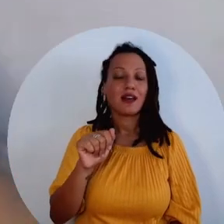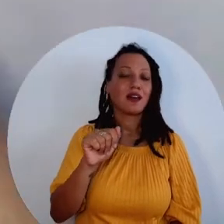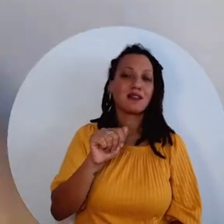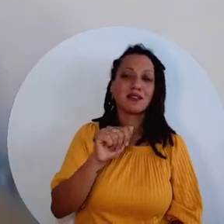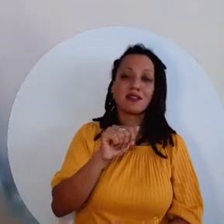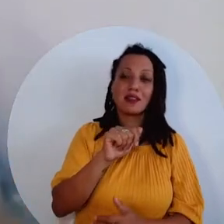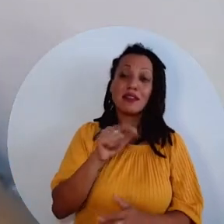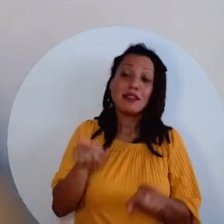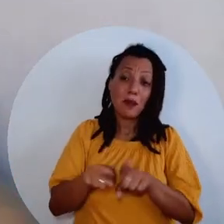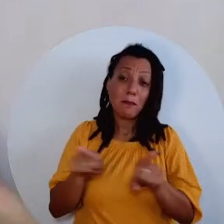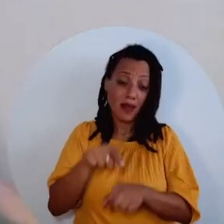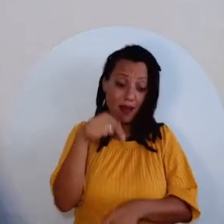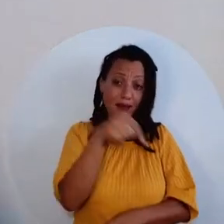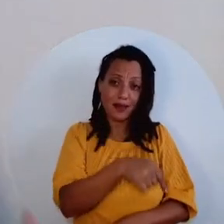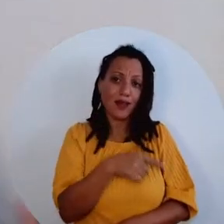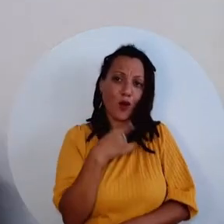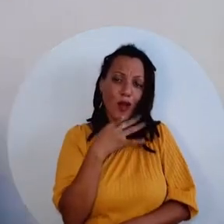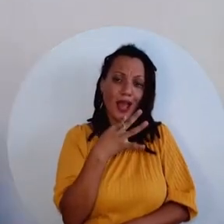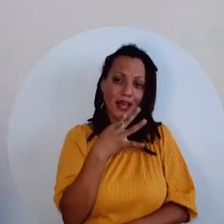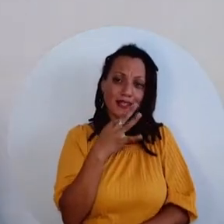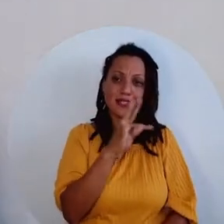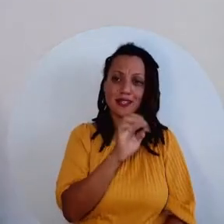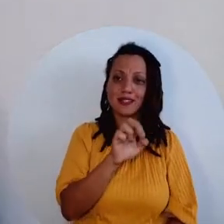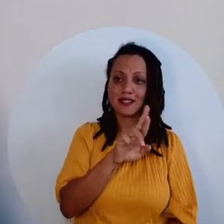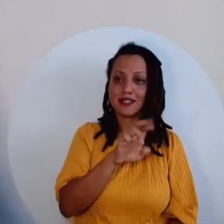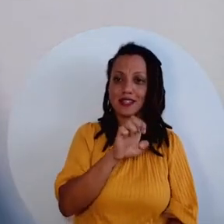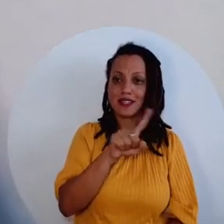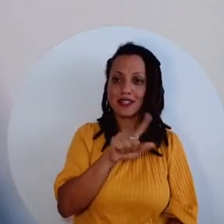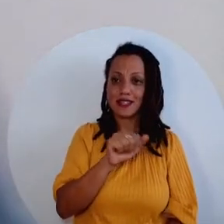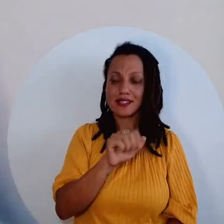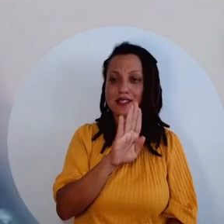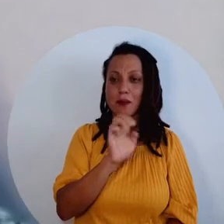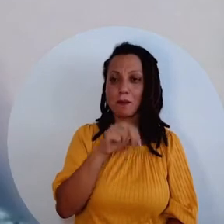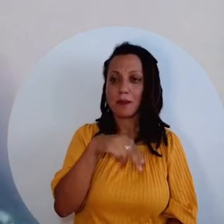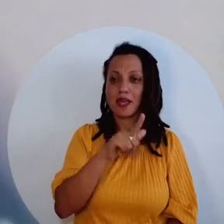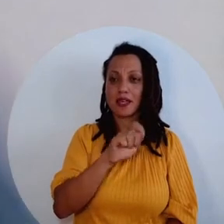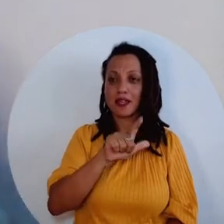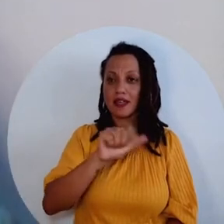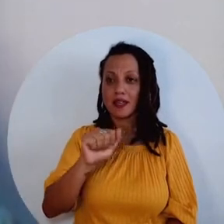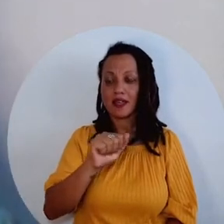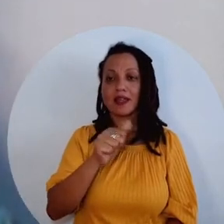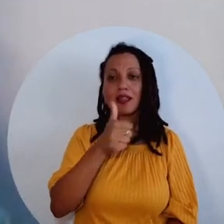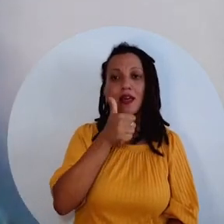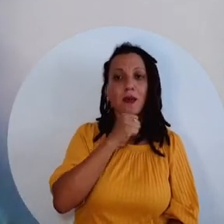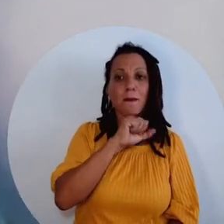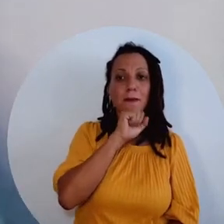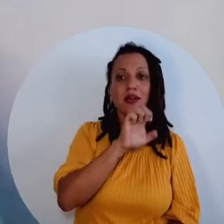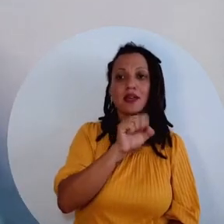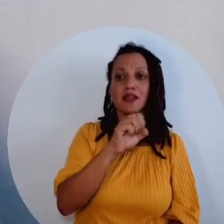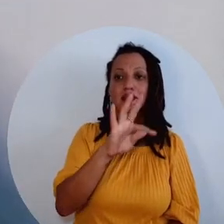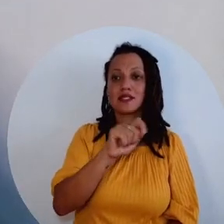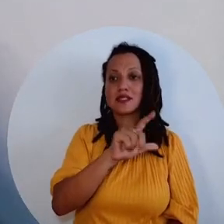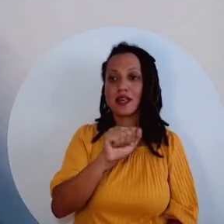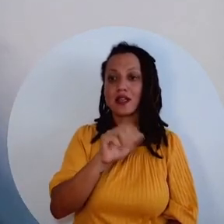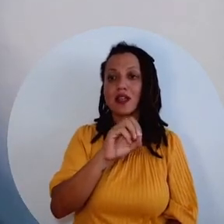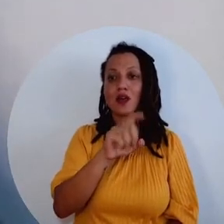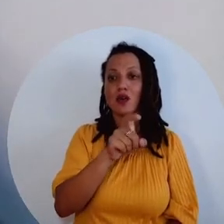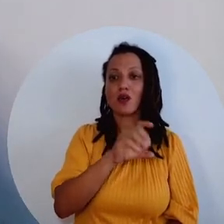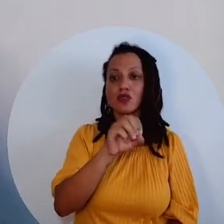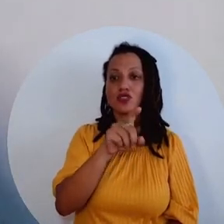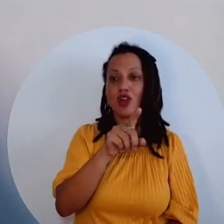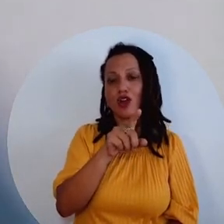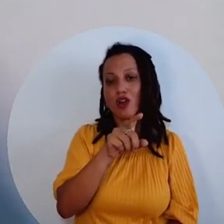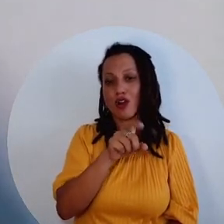e mais perto da gente, Teresa de Benguela, Aquatune, Mãe Estela de Oxóssi, Mãe